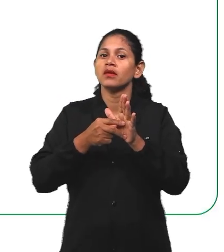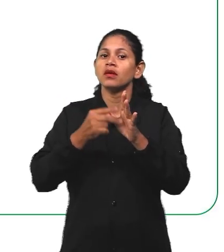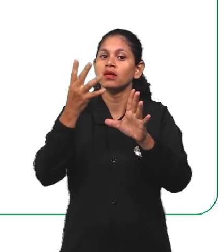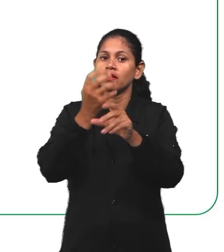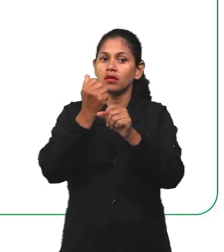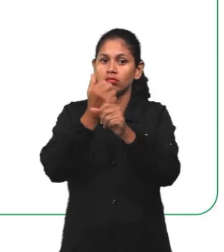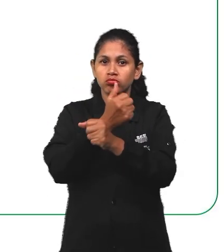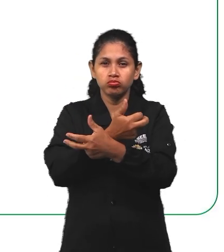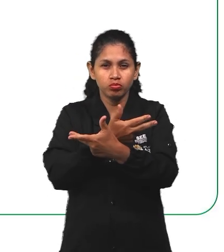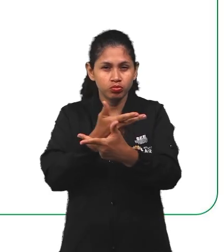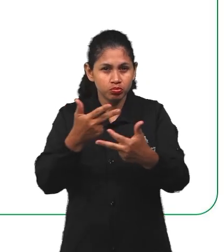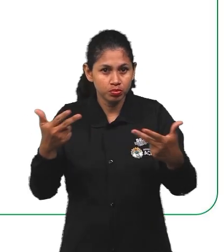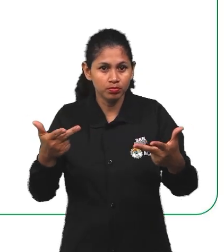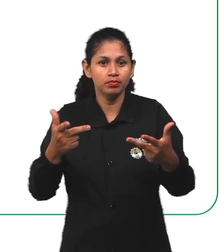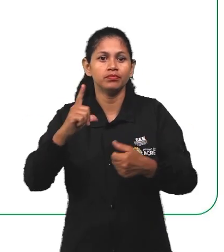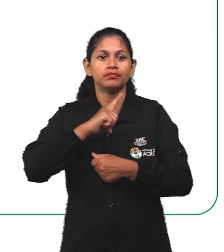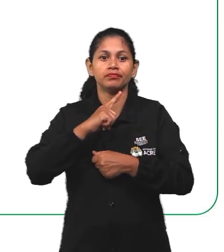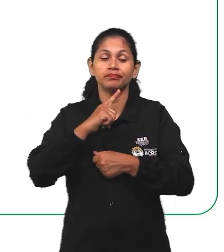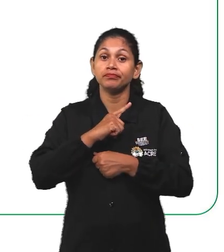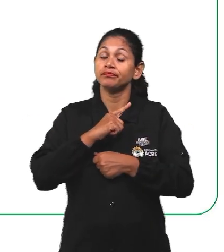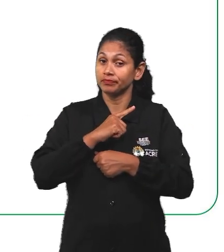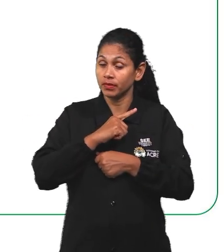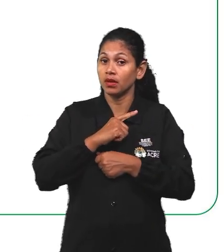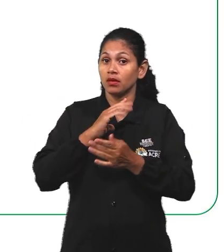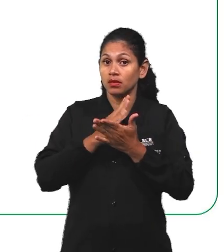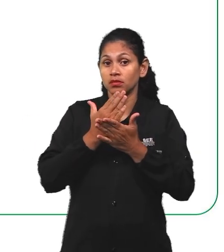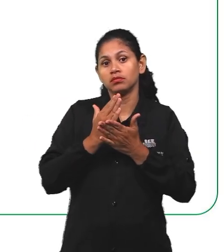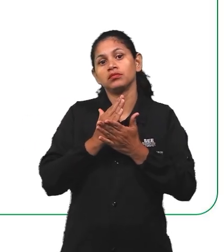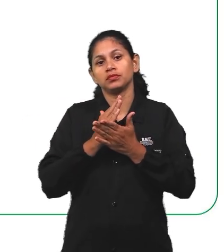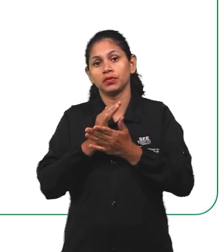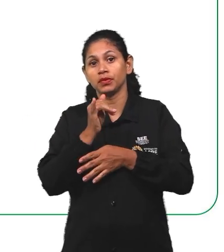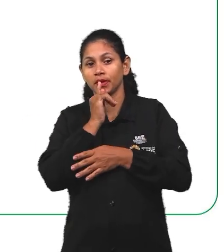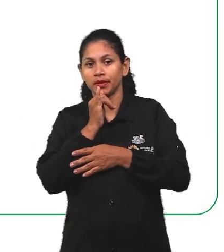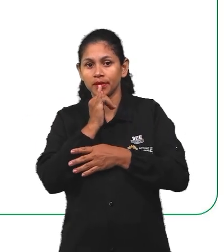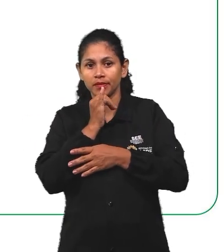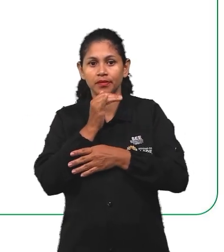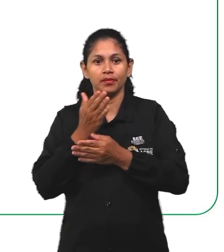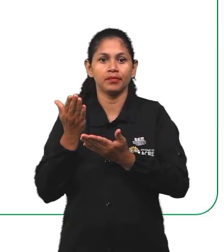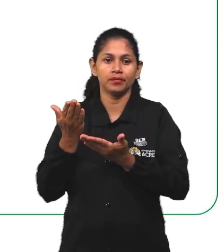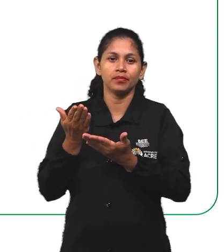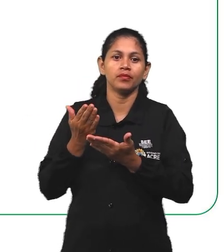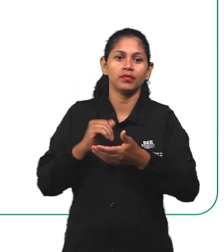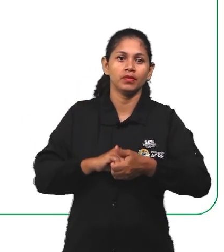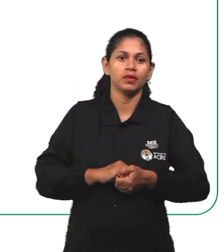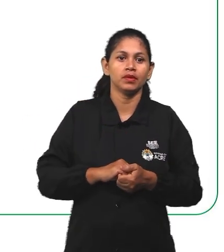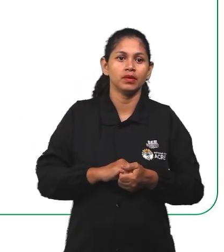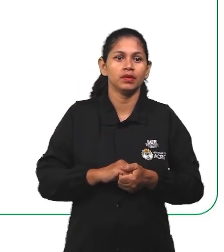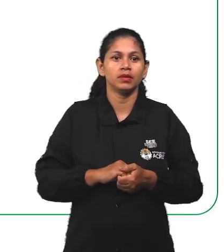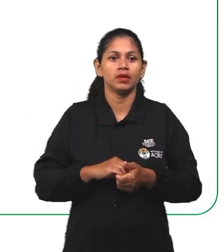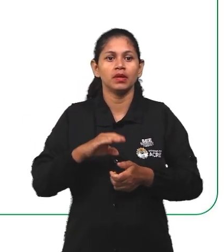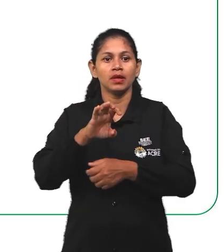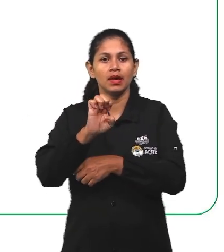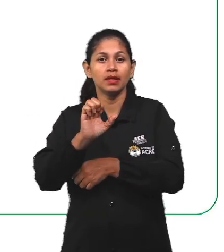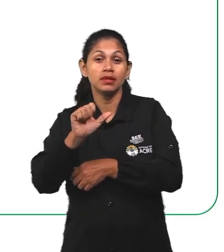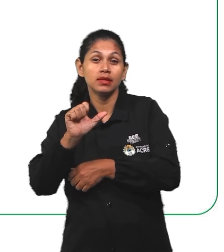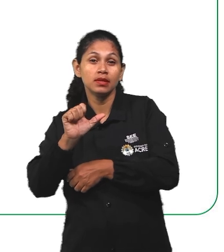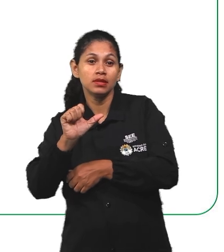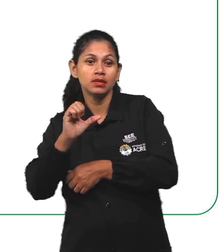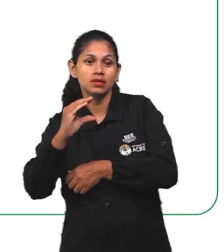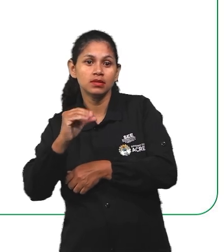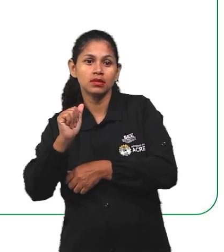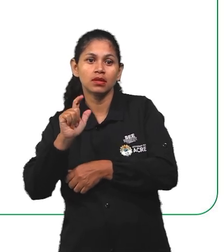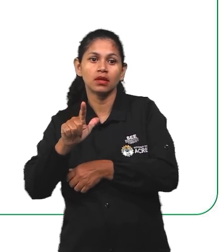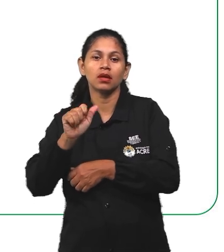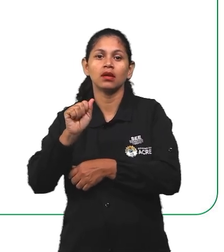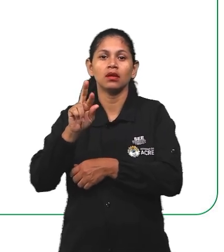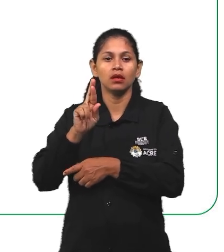alguns exemplos sobre grandezas e alguns tipos de grandezas. A grandeza escalar, a grandeza vetorial, mas eu quero que